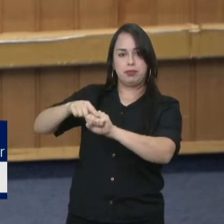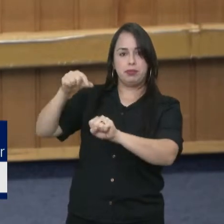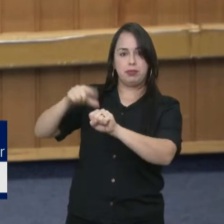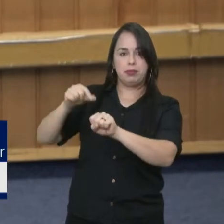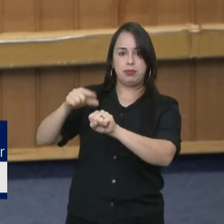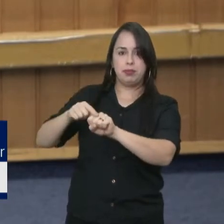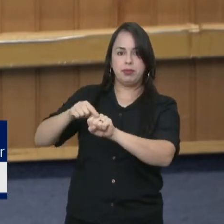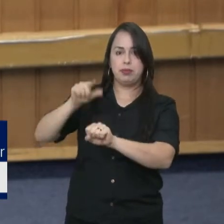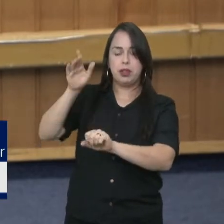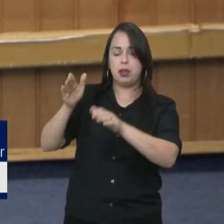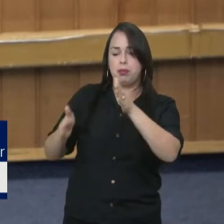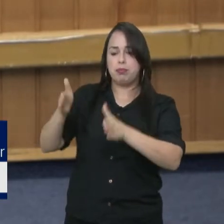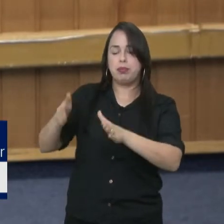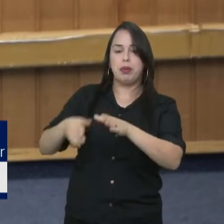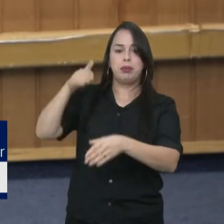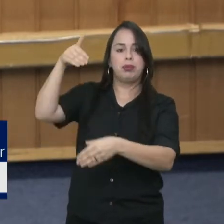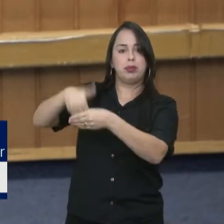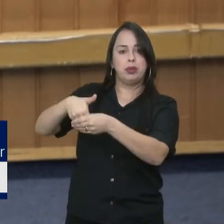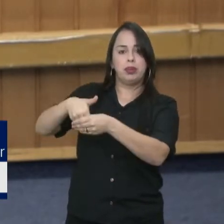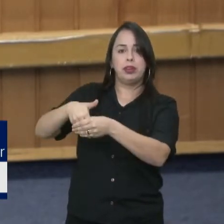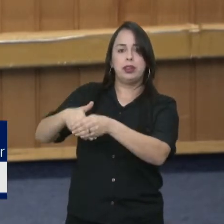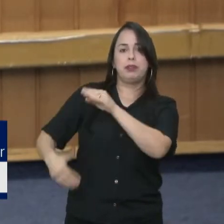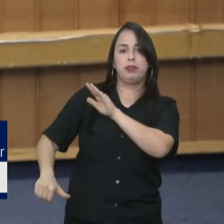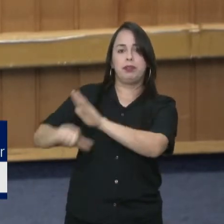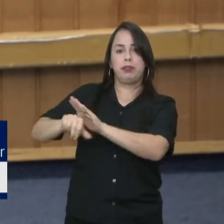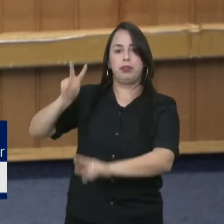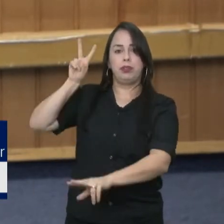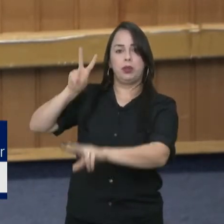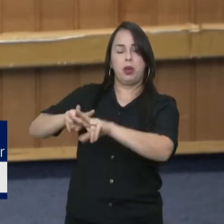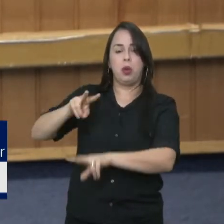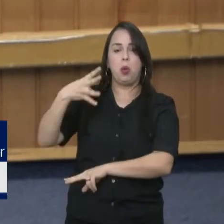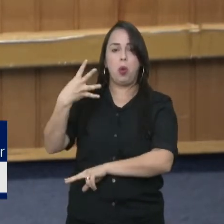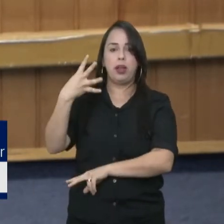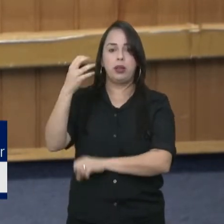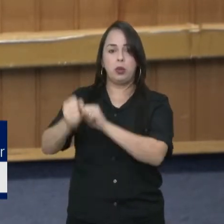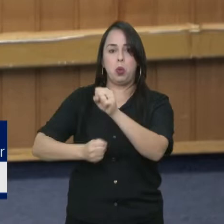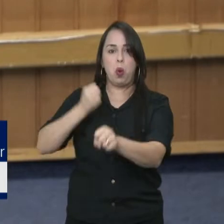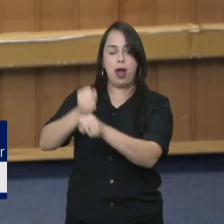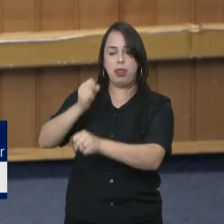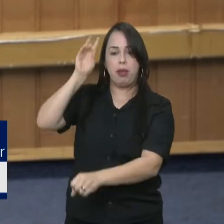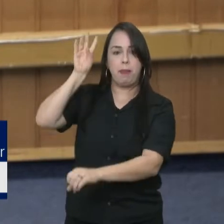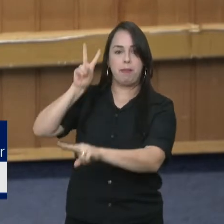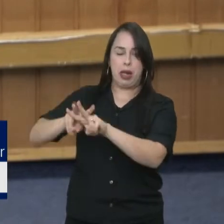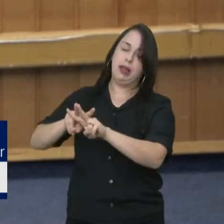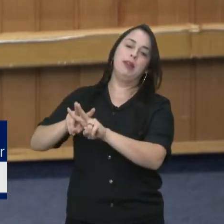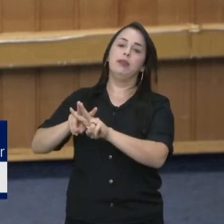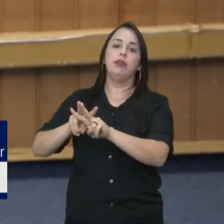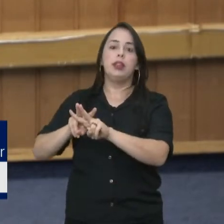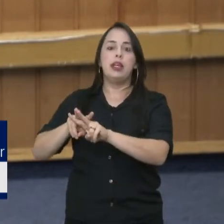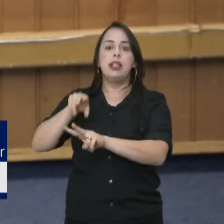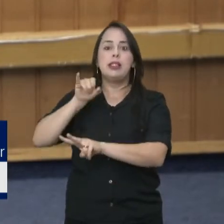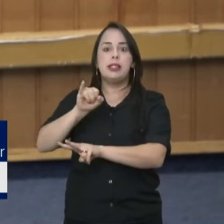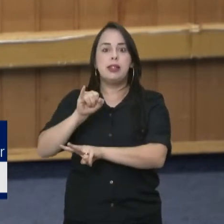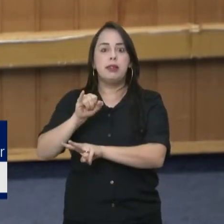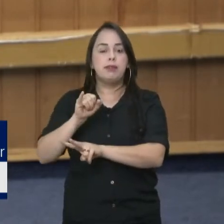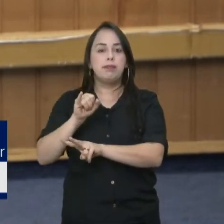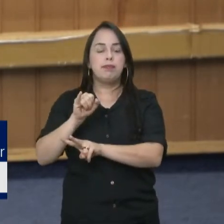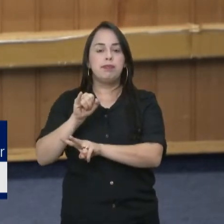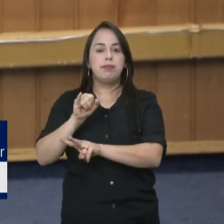Código Eleitoral que pune com até 4 anos de reclusão quem